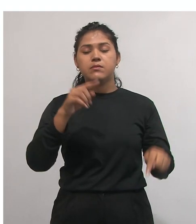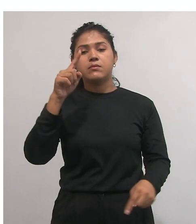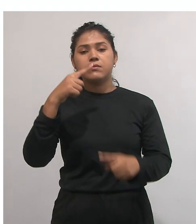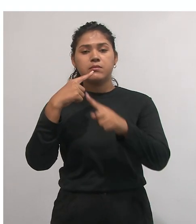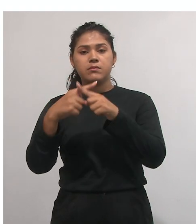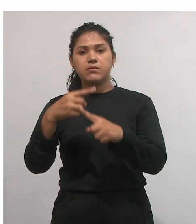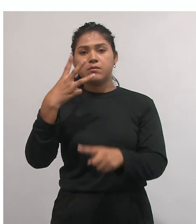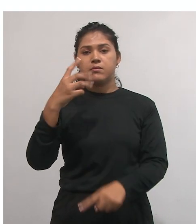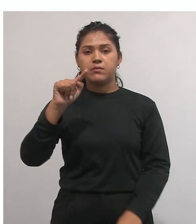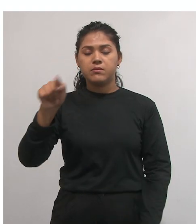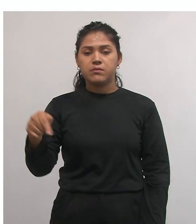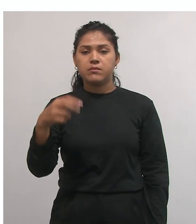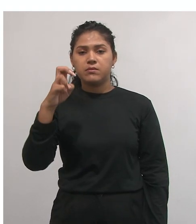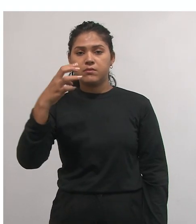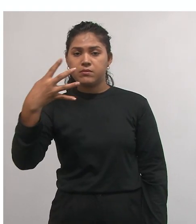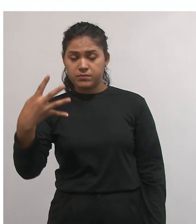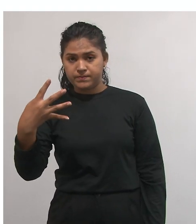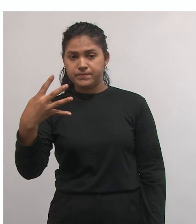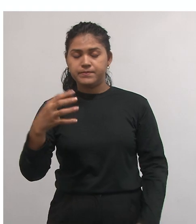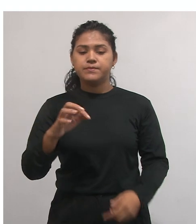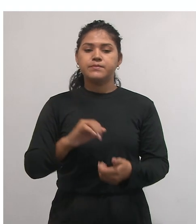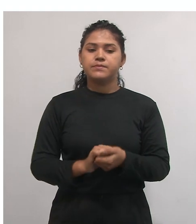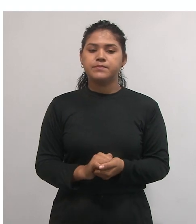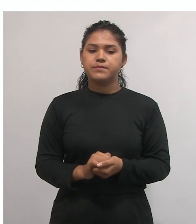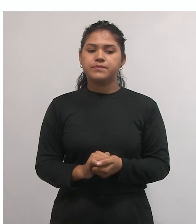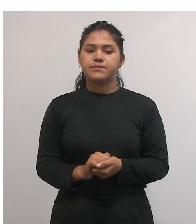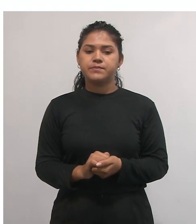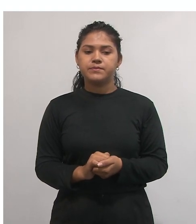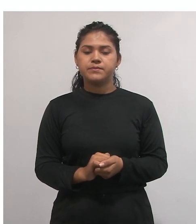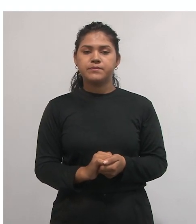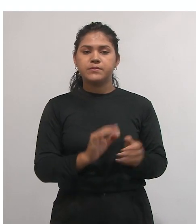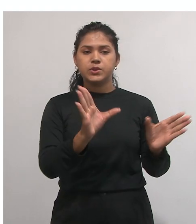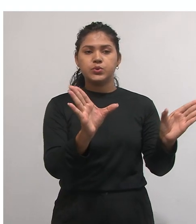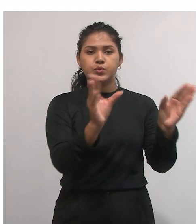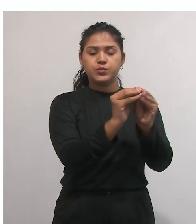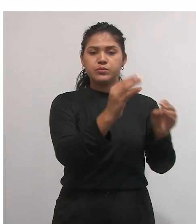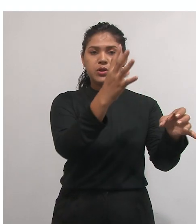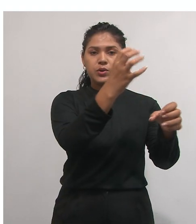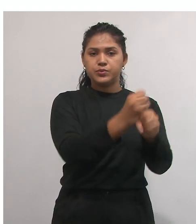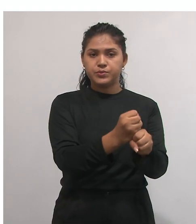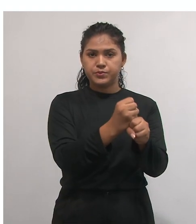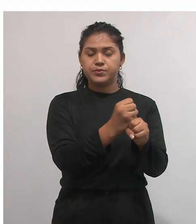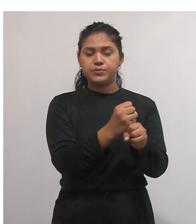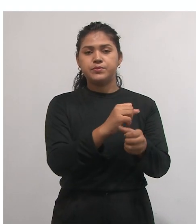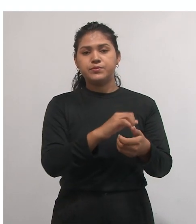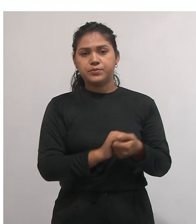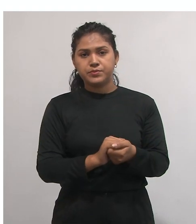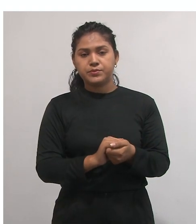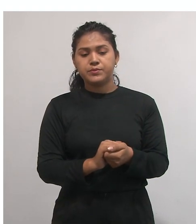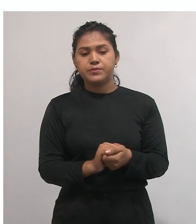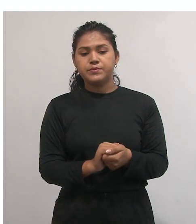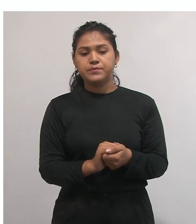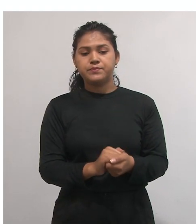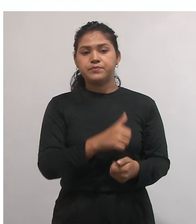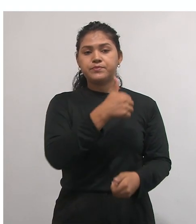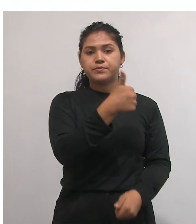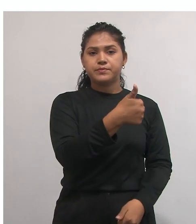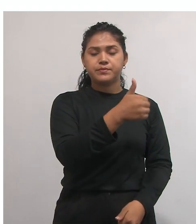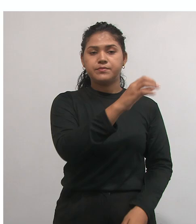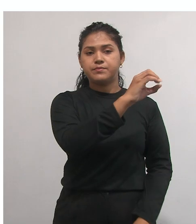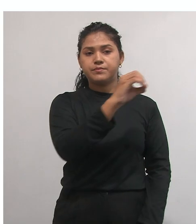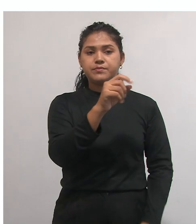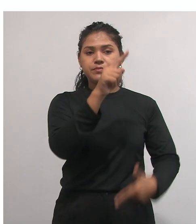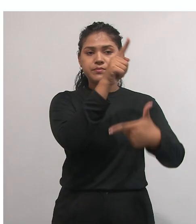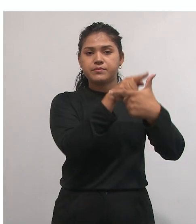63,6, ou 60 vezes 3,54. Agora, a gente resolve o colchetes, que vai dar o